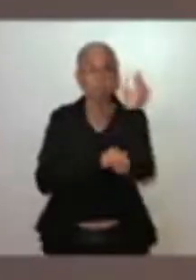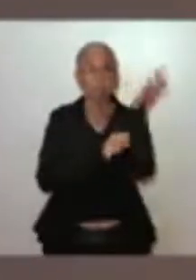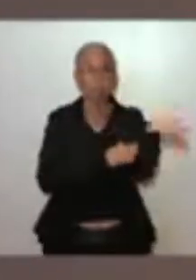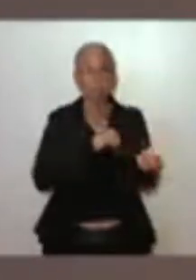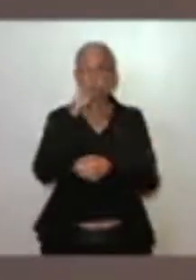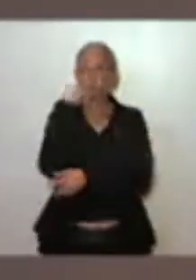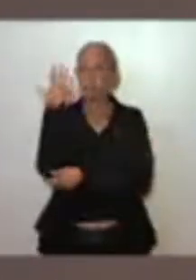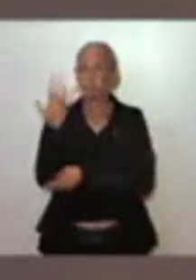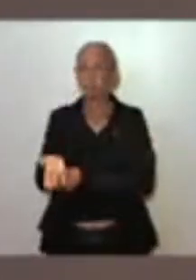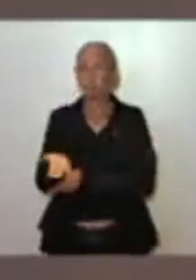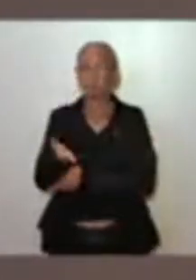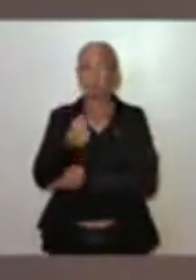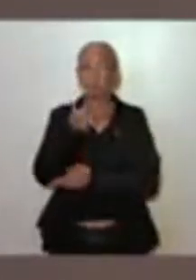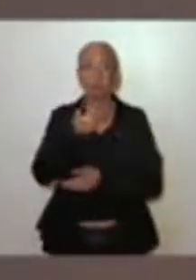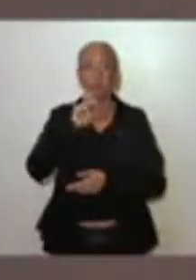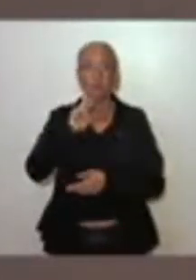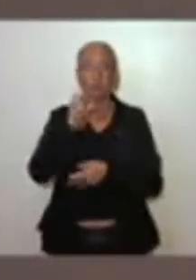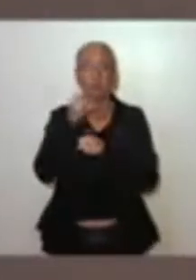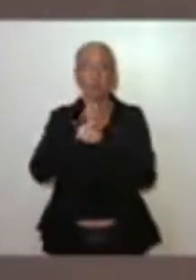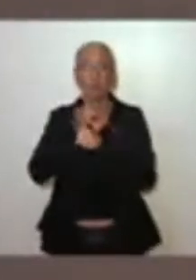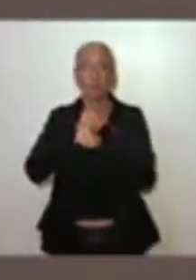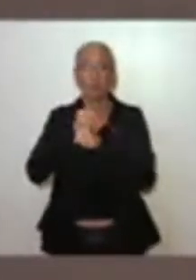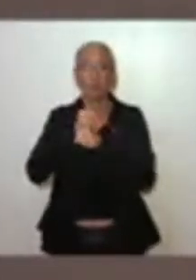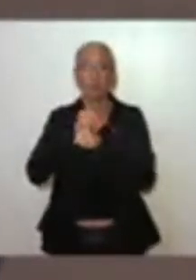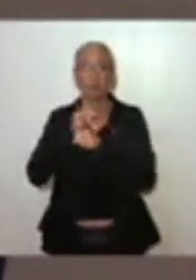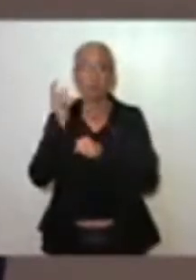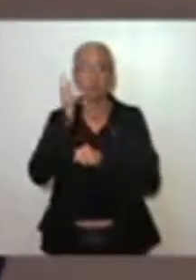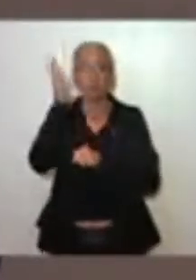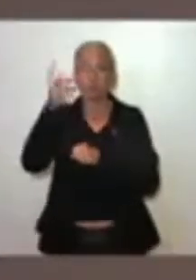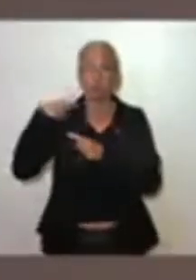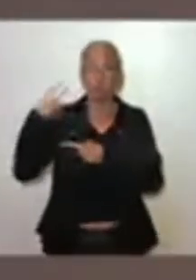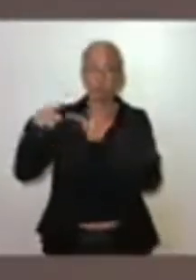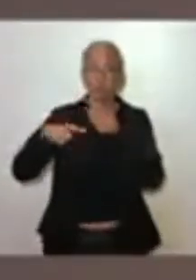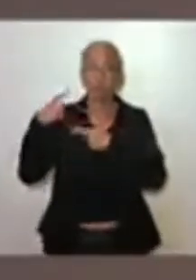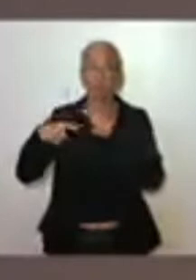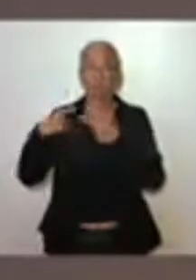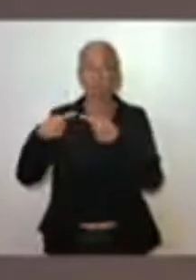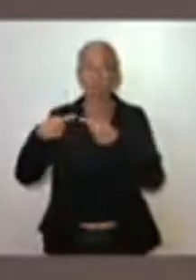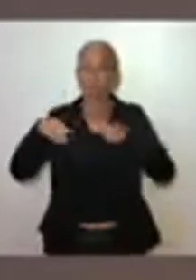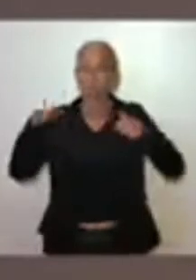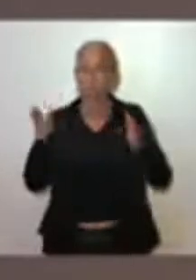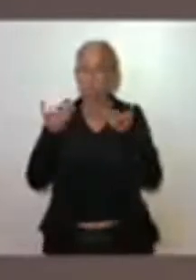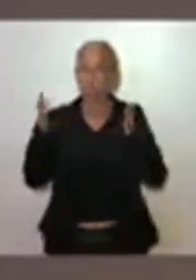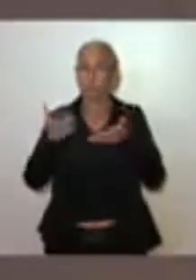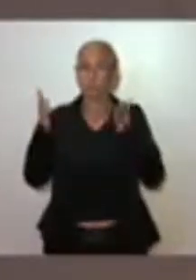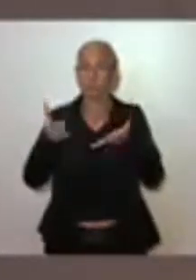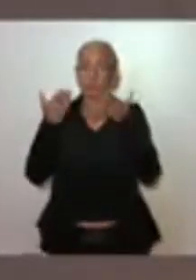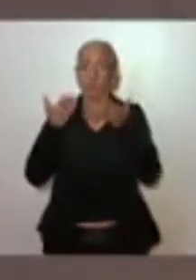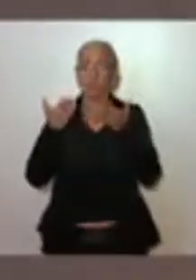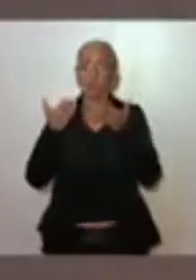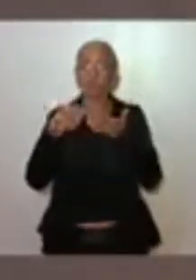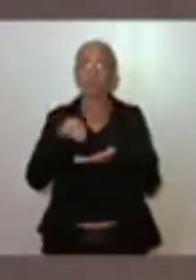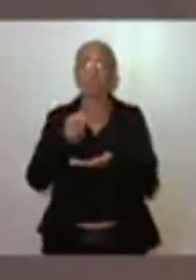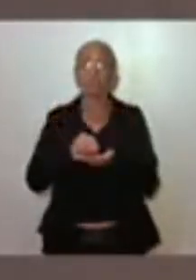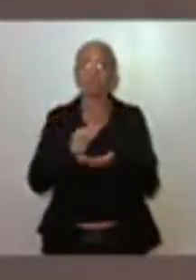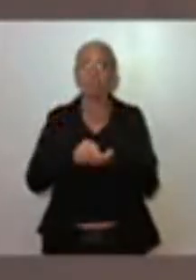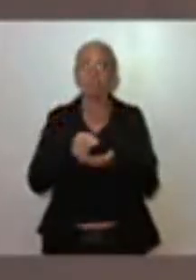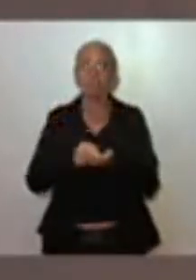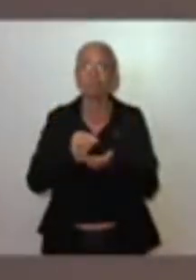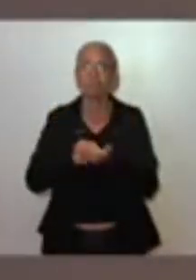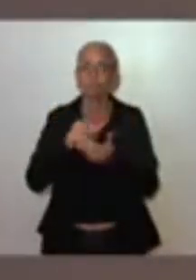só vão produzir efeitos aqui é 25 anos salta Uma Geração e portanto não aos incentivos adequados para enfrentar